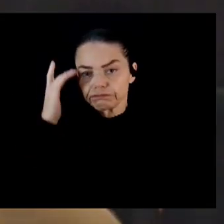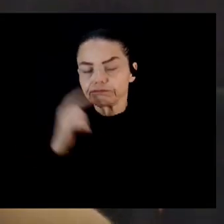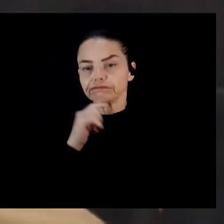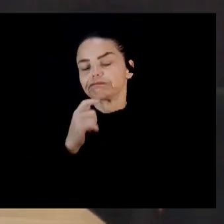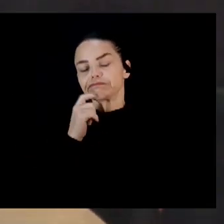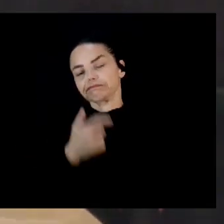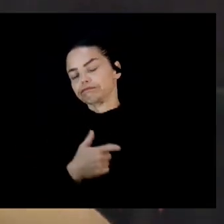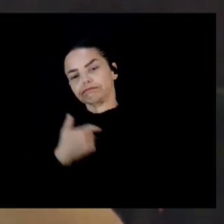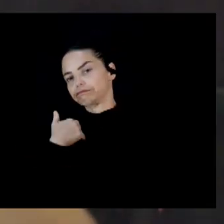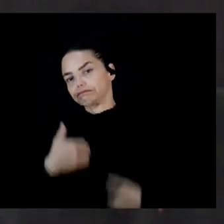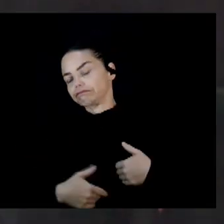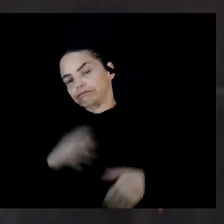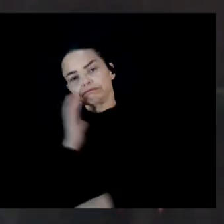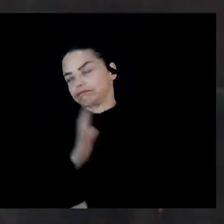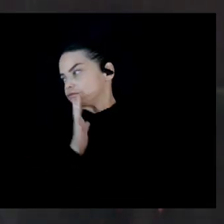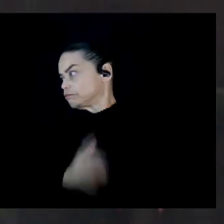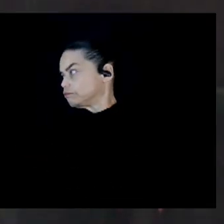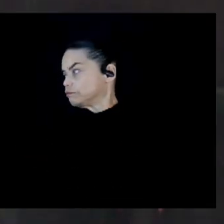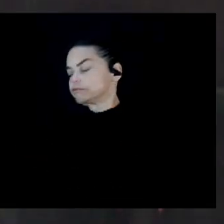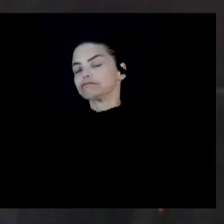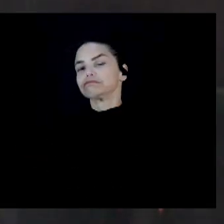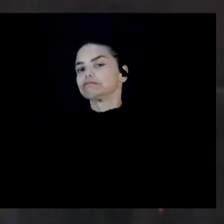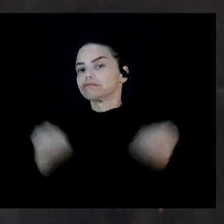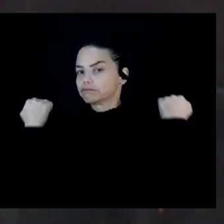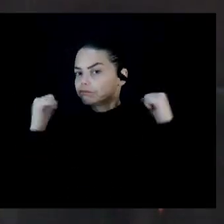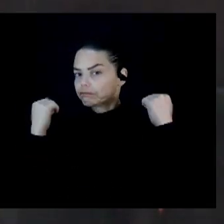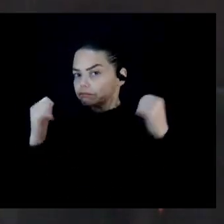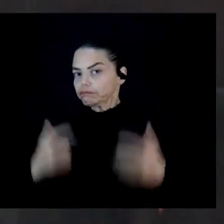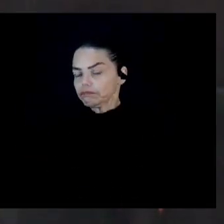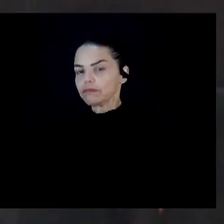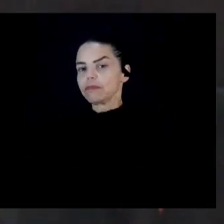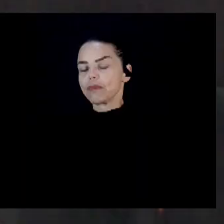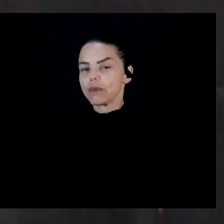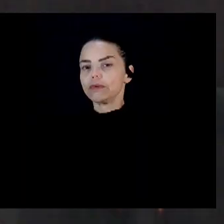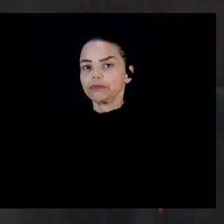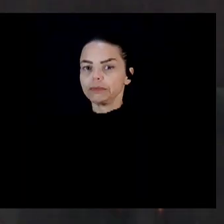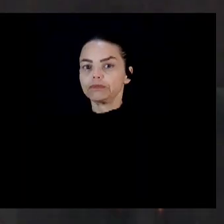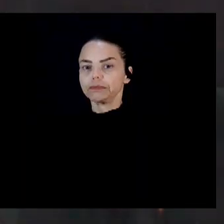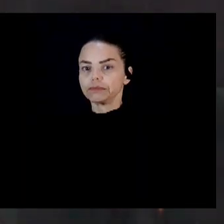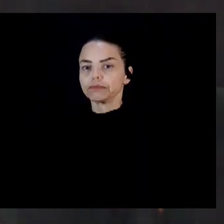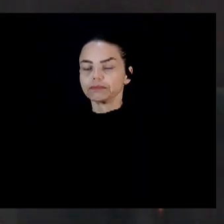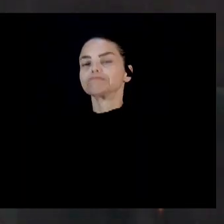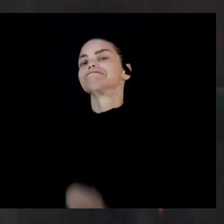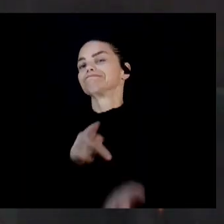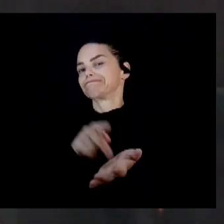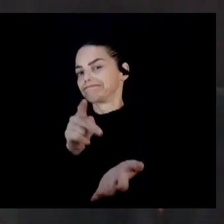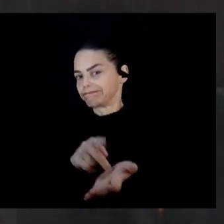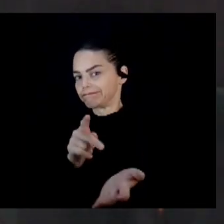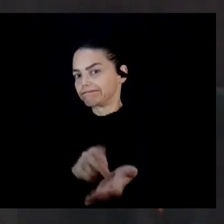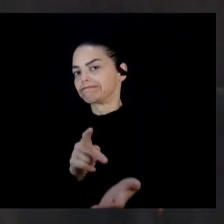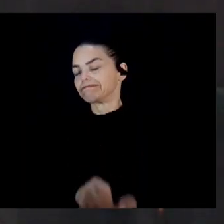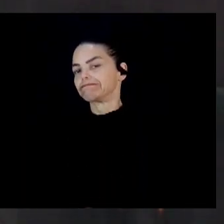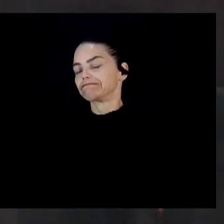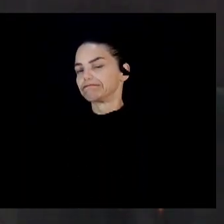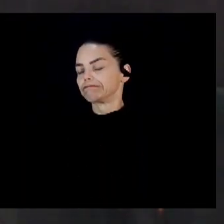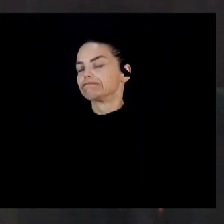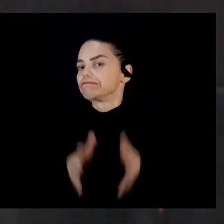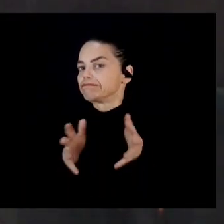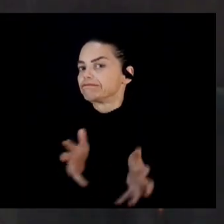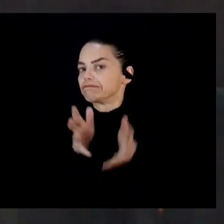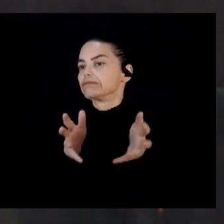ali para praticar atividade física ou para estar ali. Então, é exatamente isso, assim, a sua motivação precisa ser